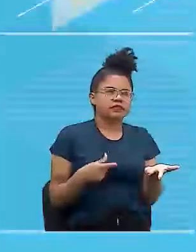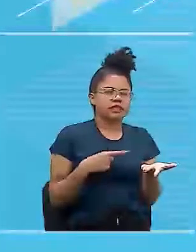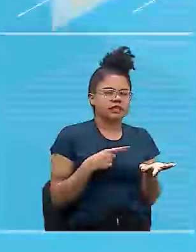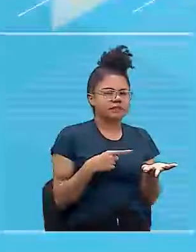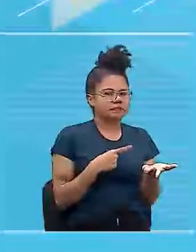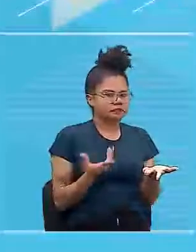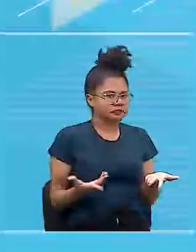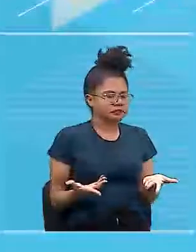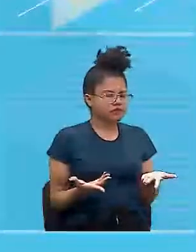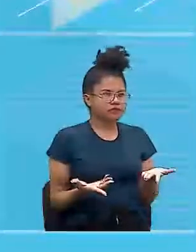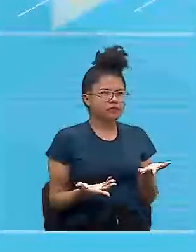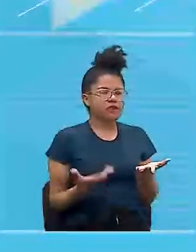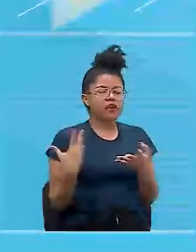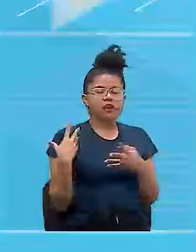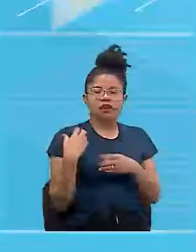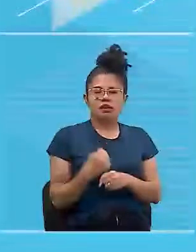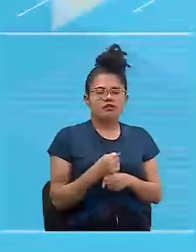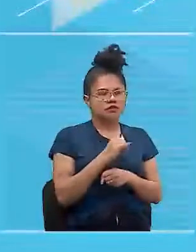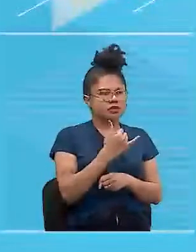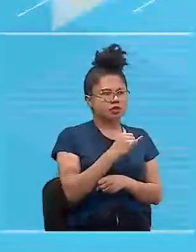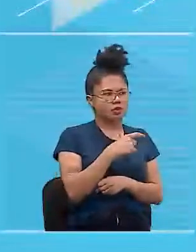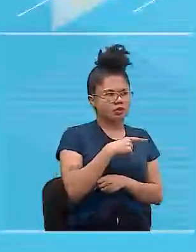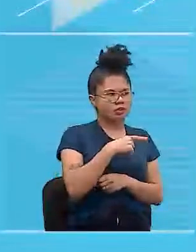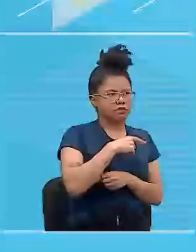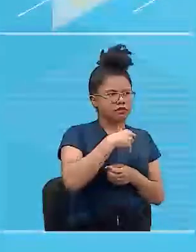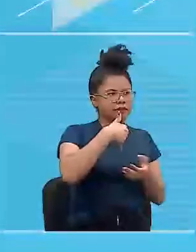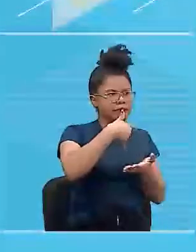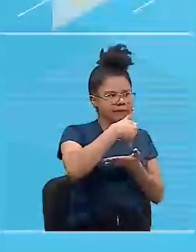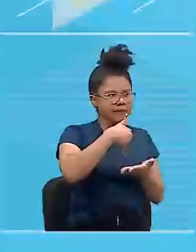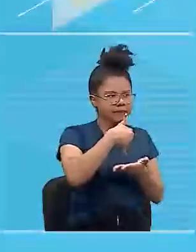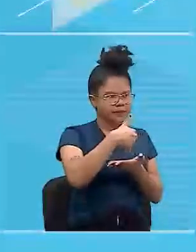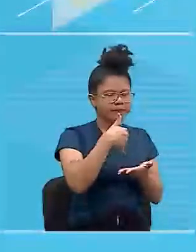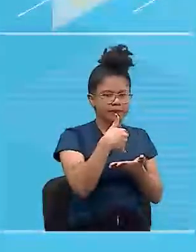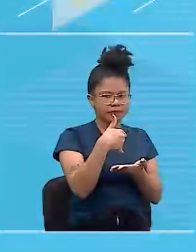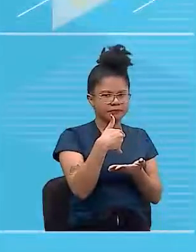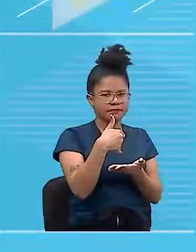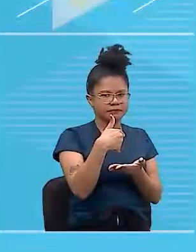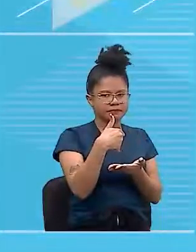aí eu calculei a energia que vem dos carboidratos